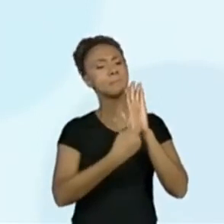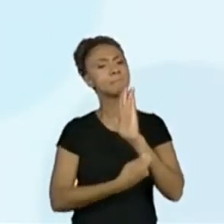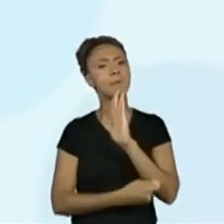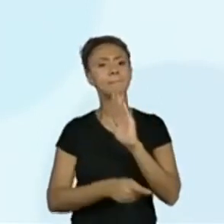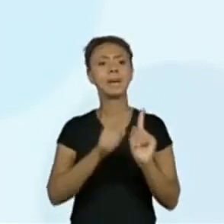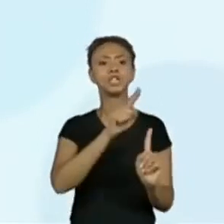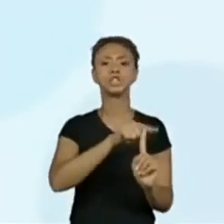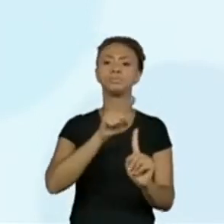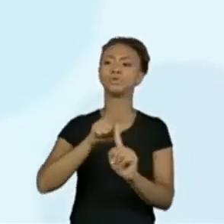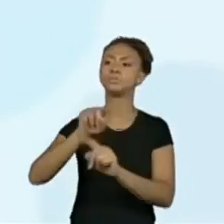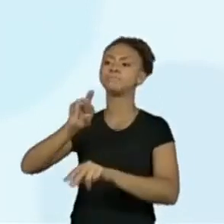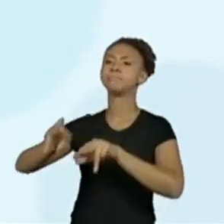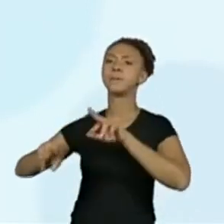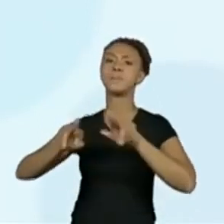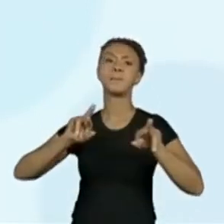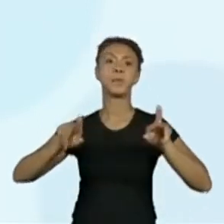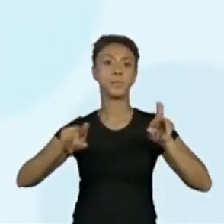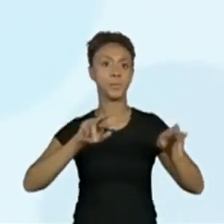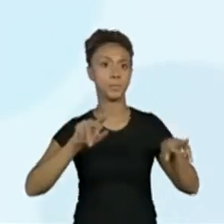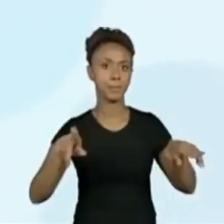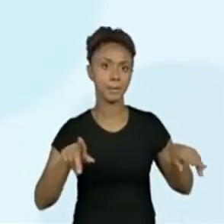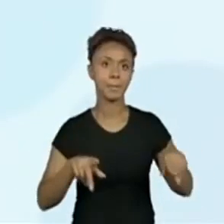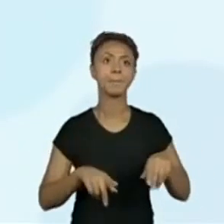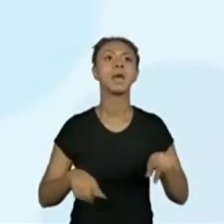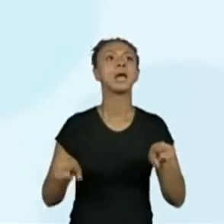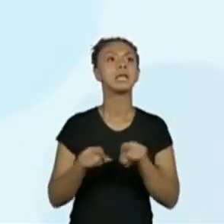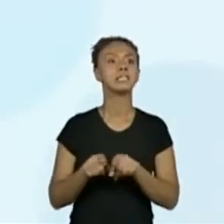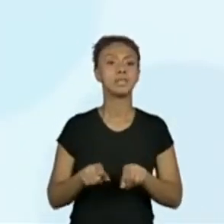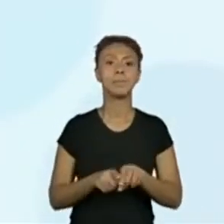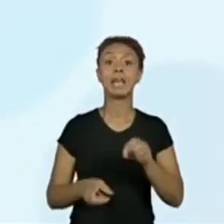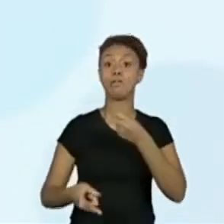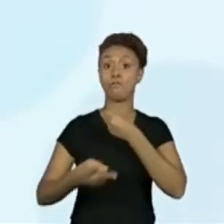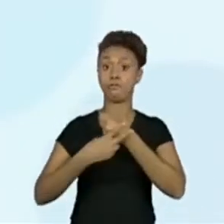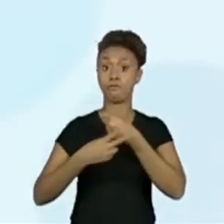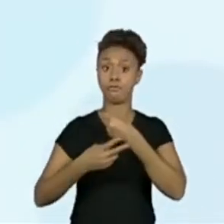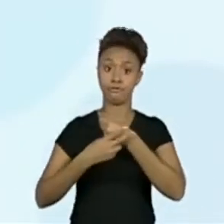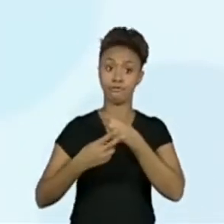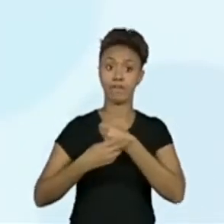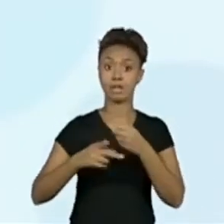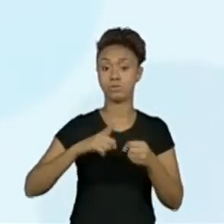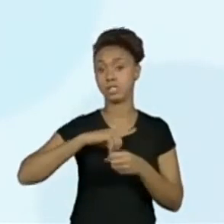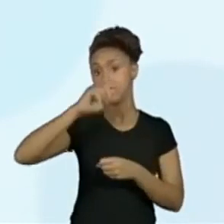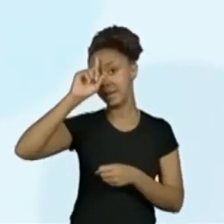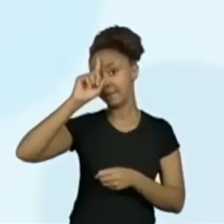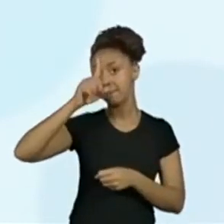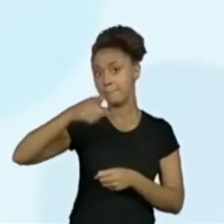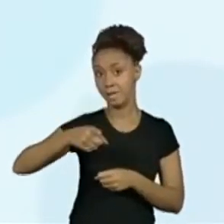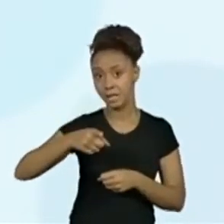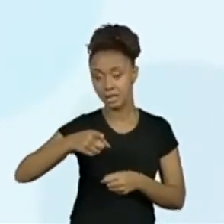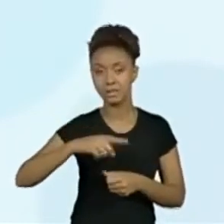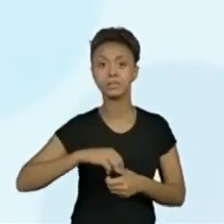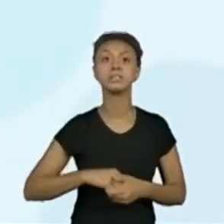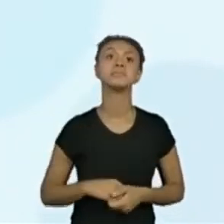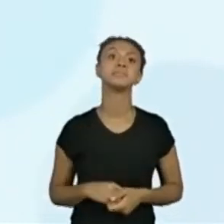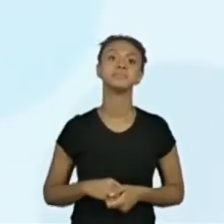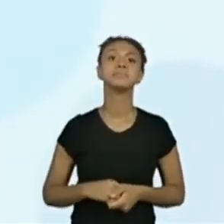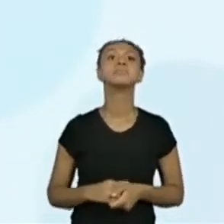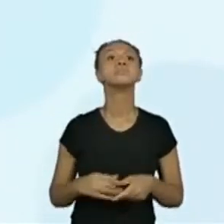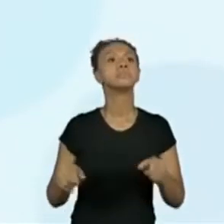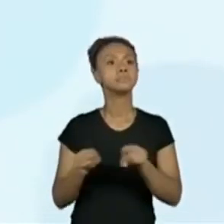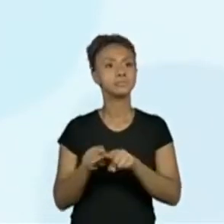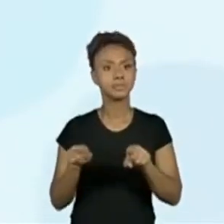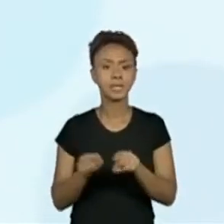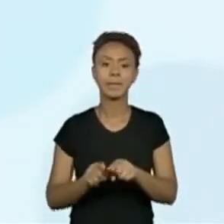gênero. Predomínio dos verbos no imperativo ou no infinitivo, por exemplo. Grafar